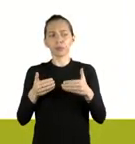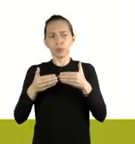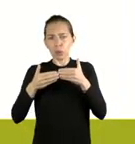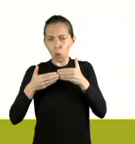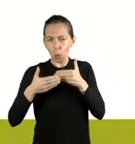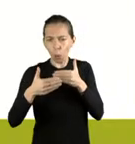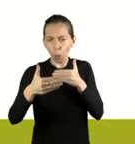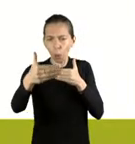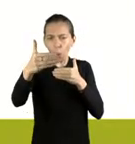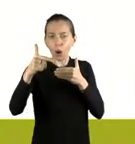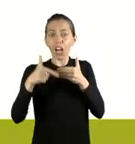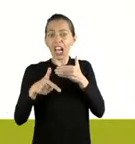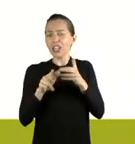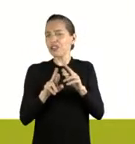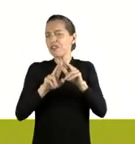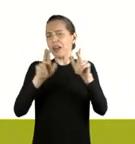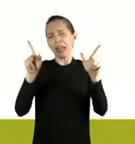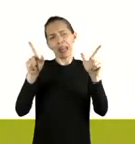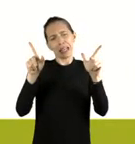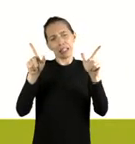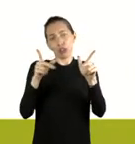ano, ele está ganhando muito dinheiro.